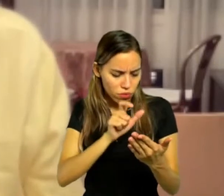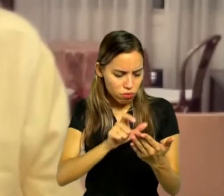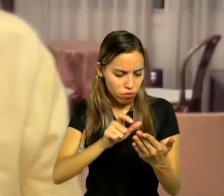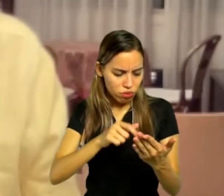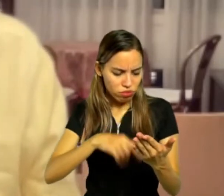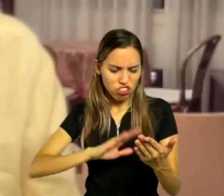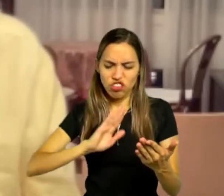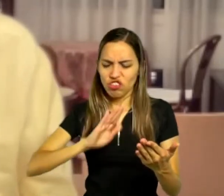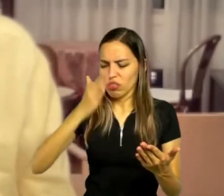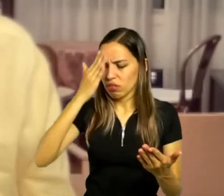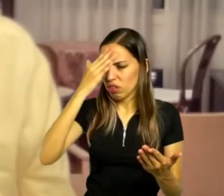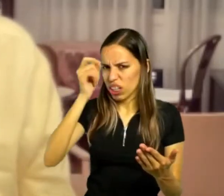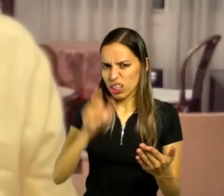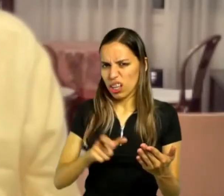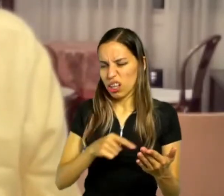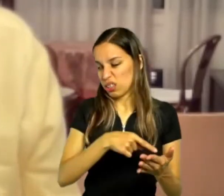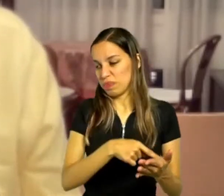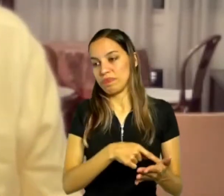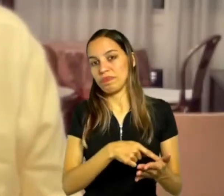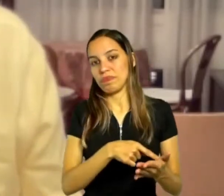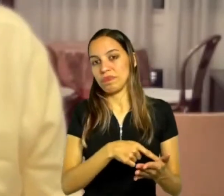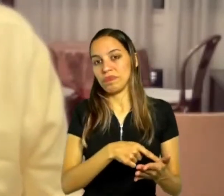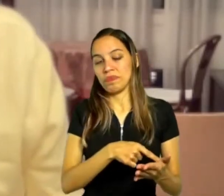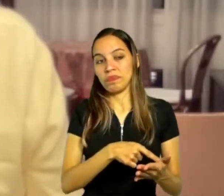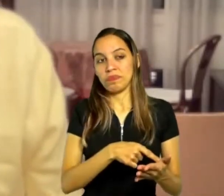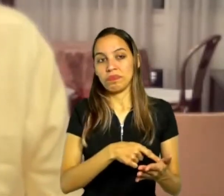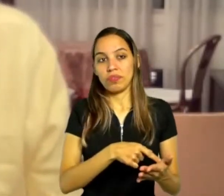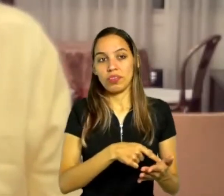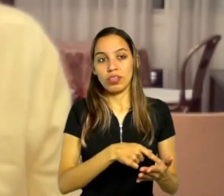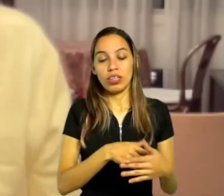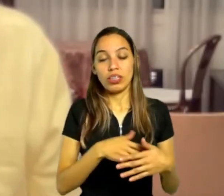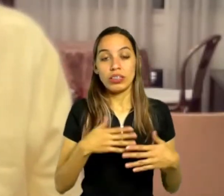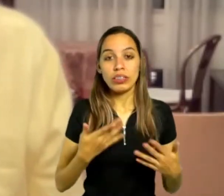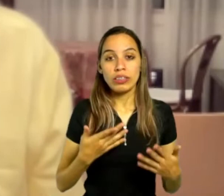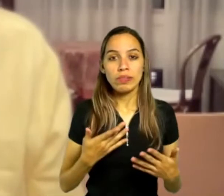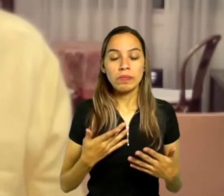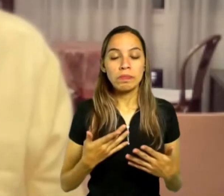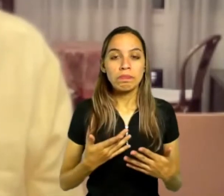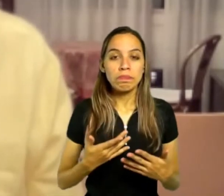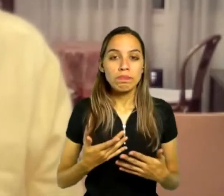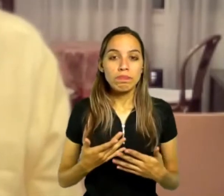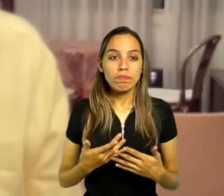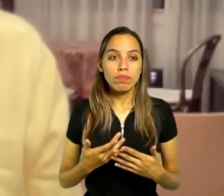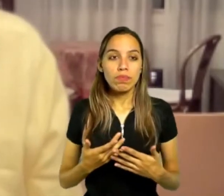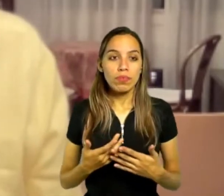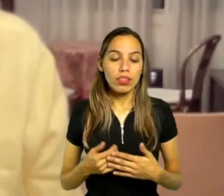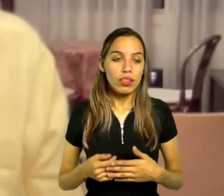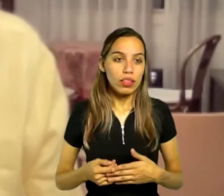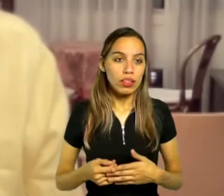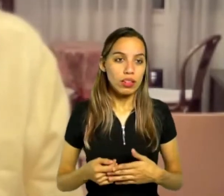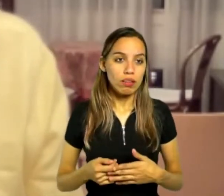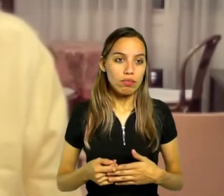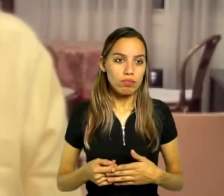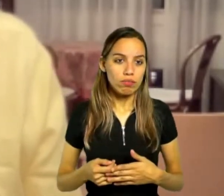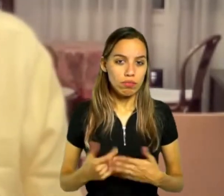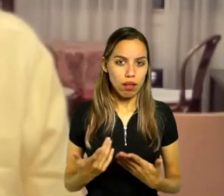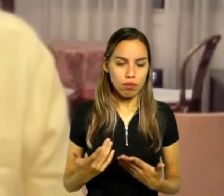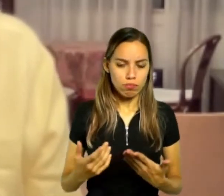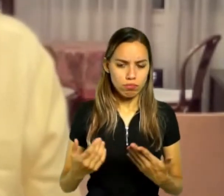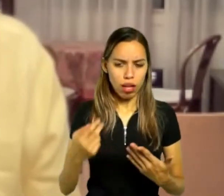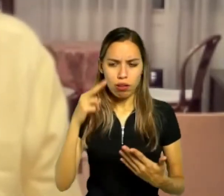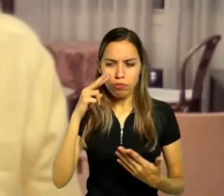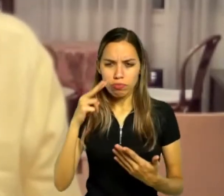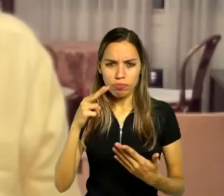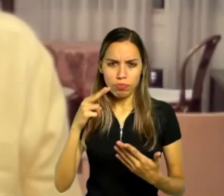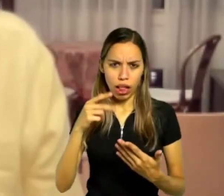li o Memórias Póstumas de Brás Cubas, eu fiquei... Primeiro eu li Dom Casmurro, já fiquei muito tocado